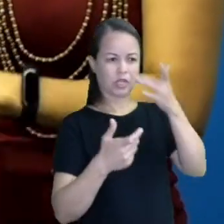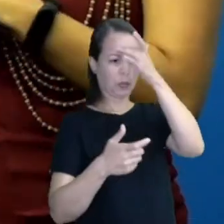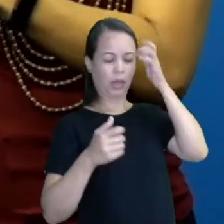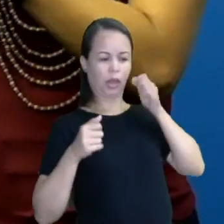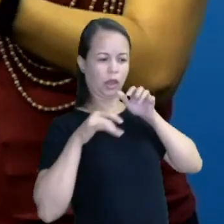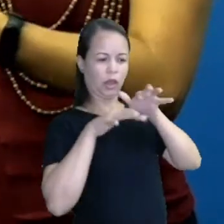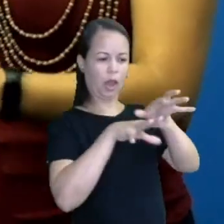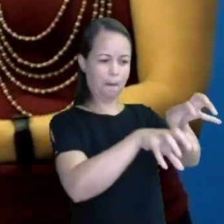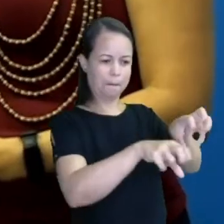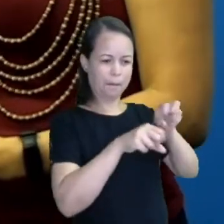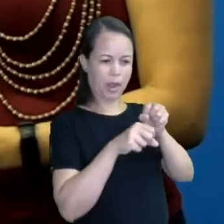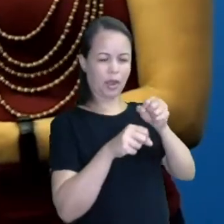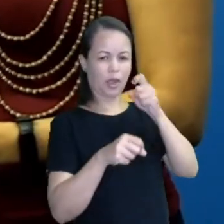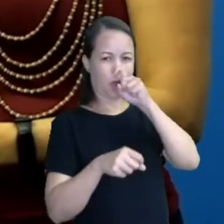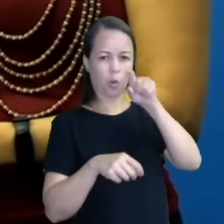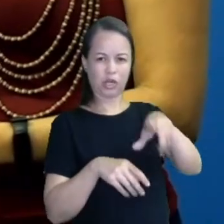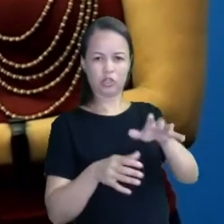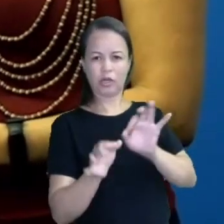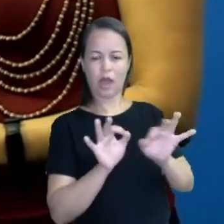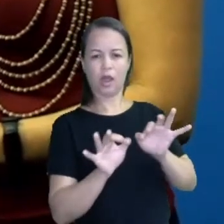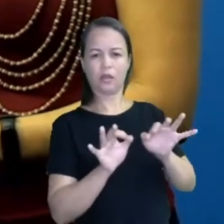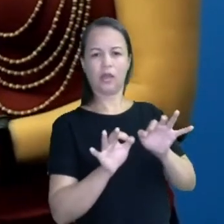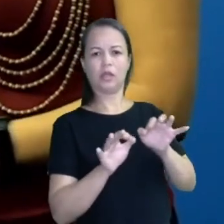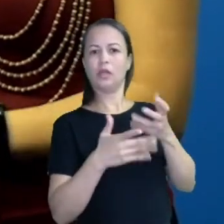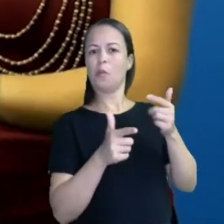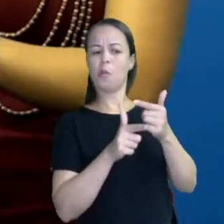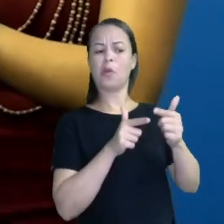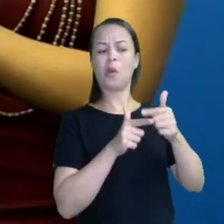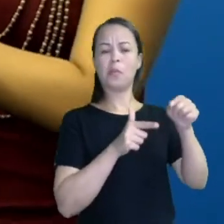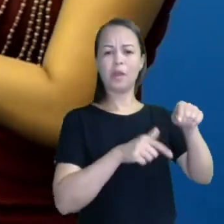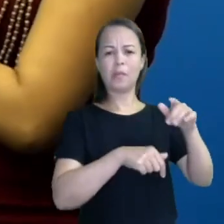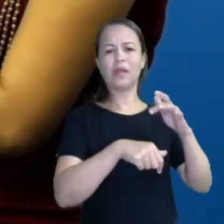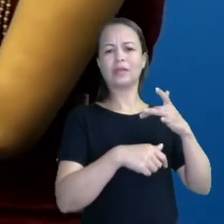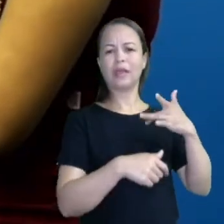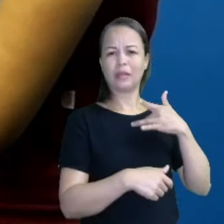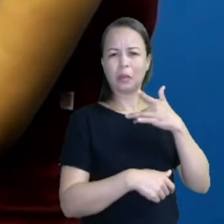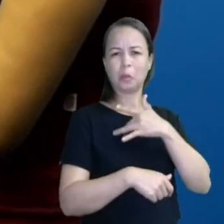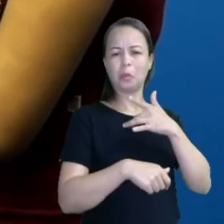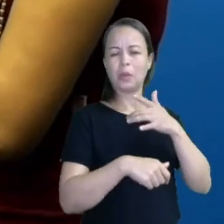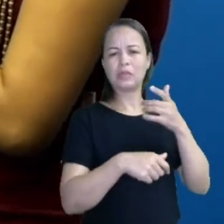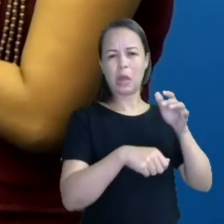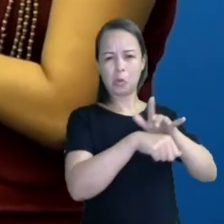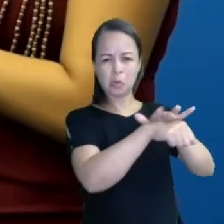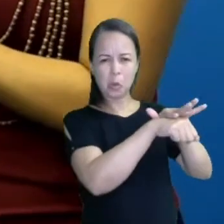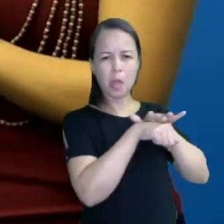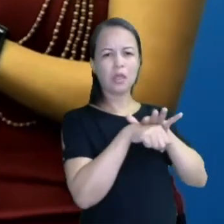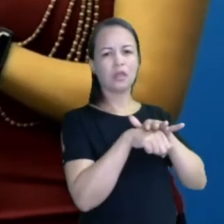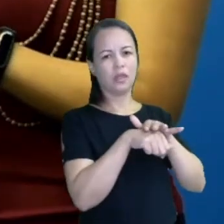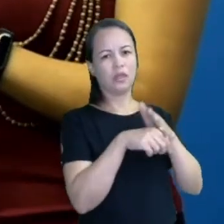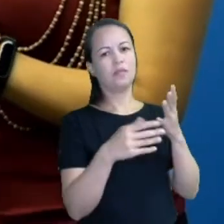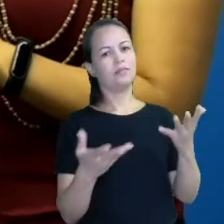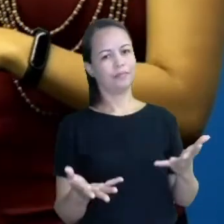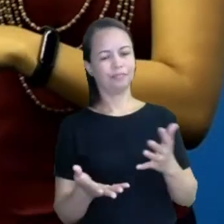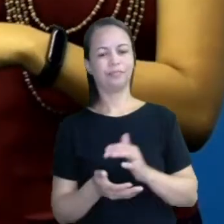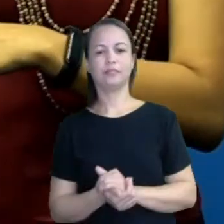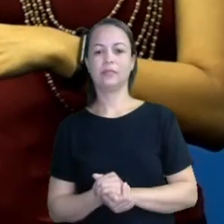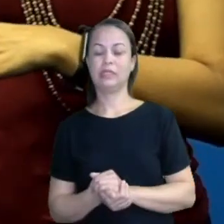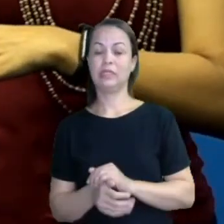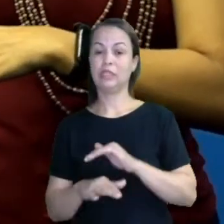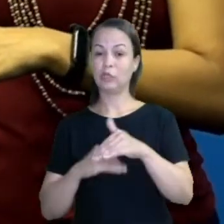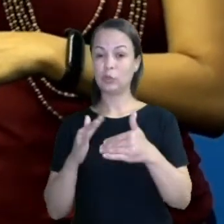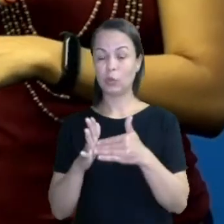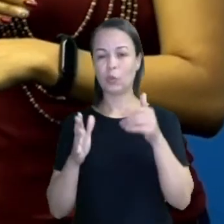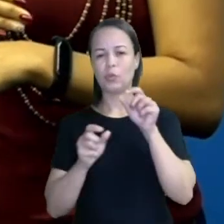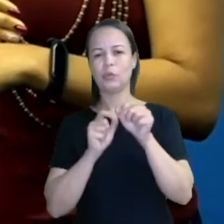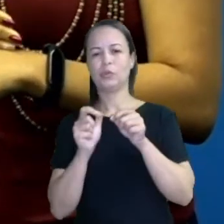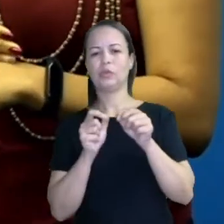de lixo, as doenças que eles podem provocar. Então, se mesmo passando por todos esses patamares aqui que eu citei, se mesmo